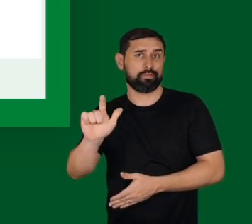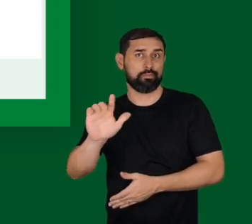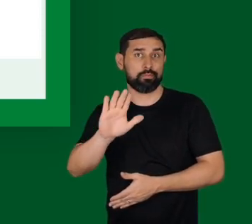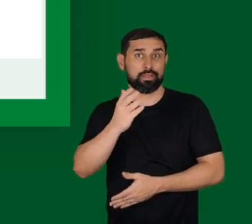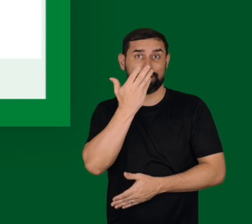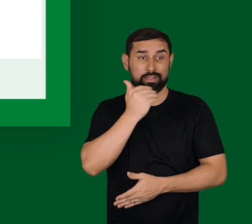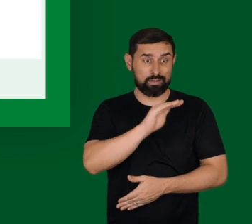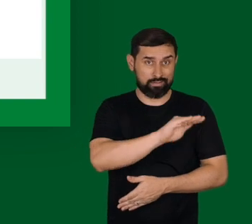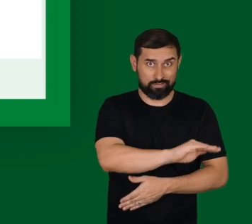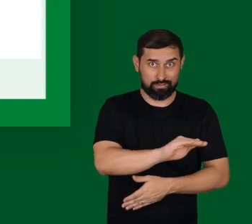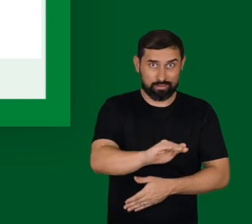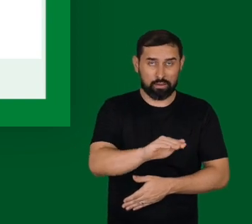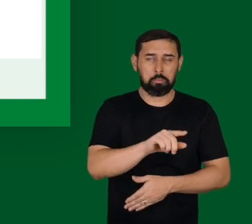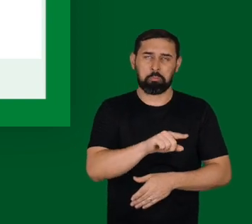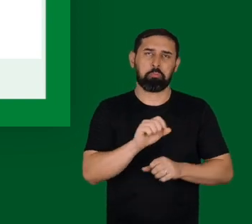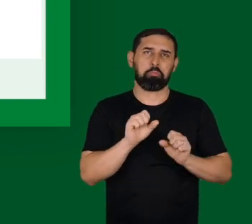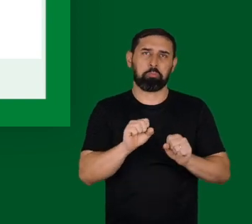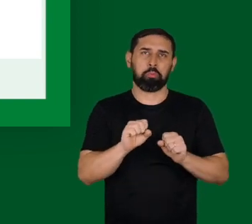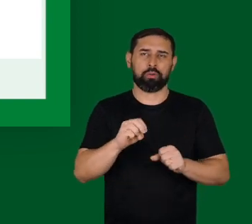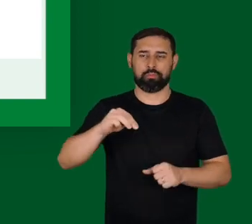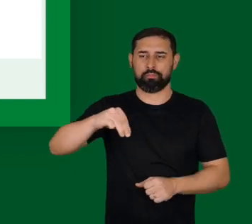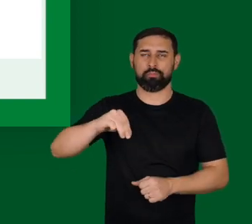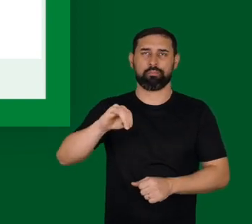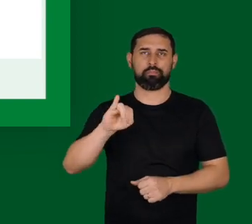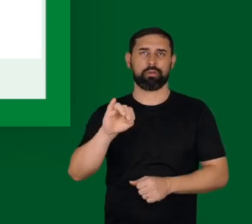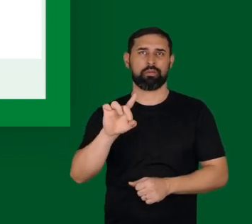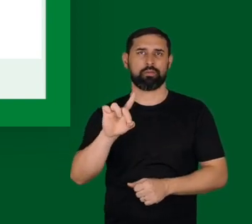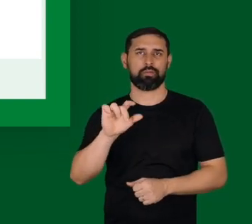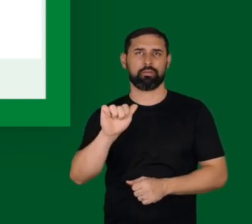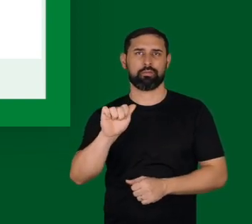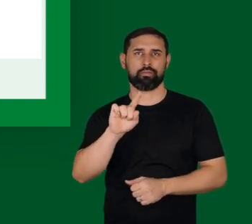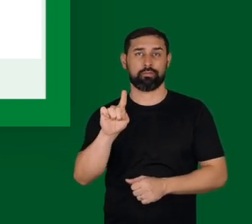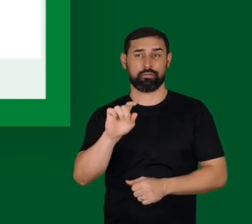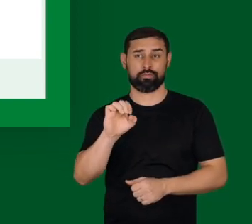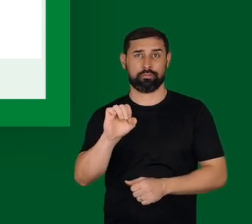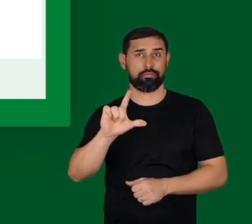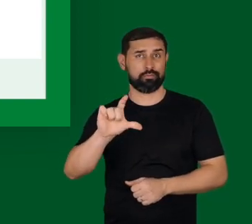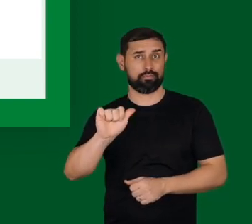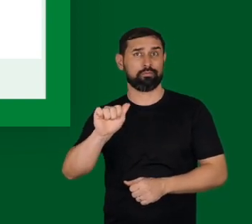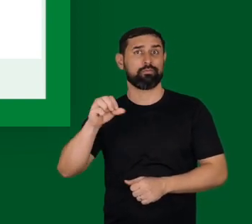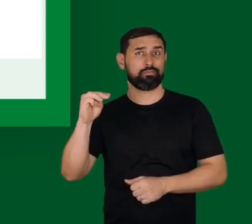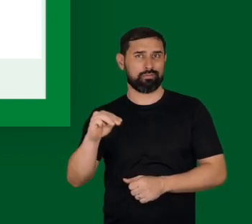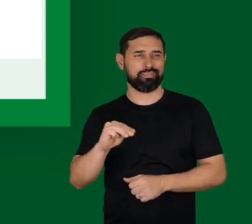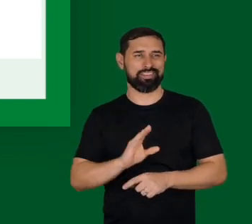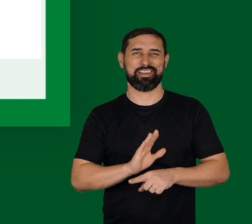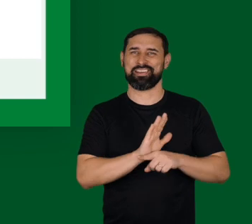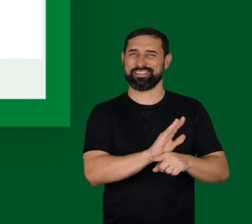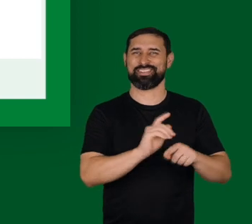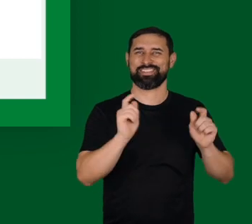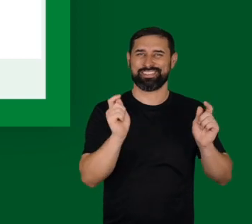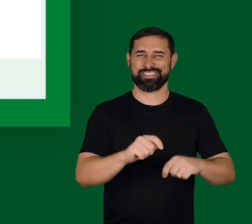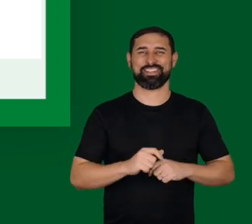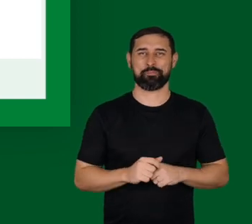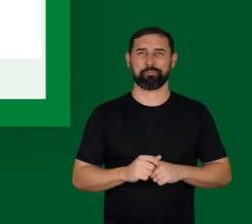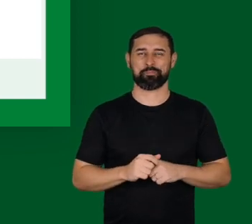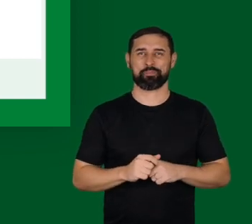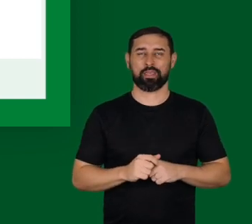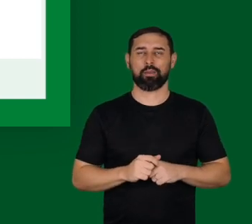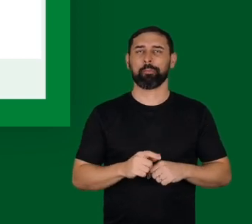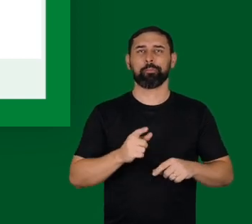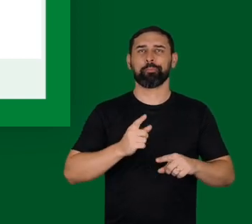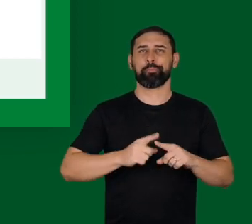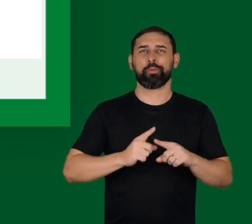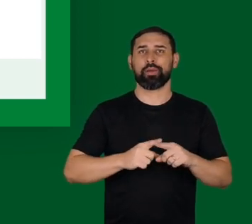seguro, coletei eletrólitos, coletei hemograma, screening toxicológico deve fazer parte, em especial em